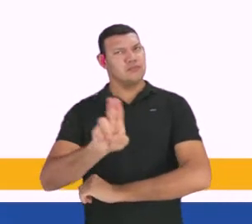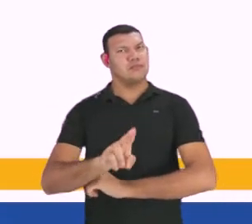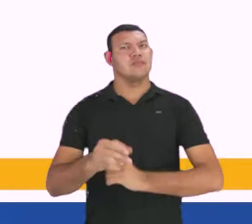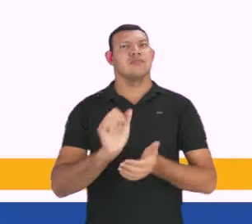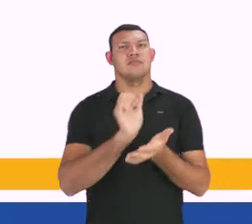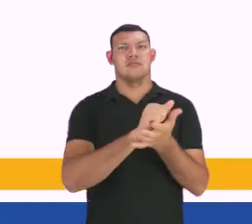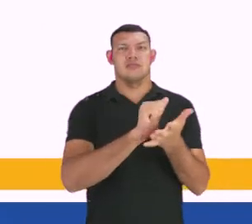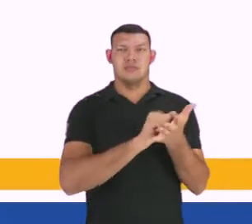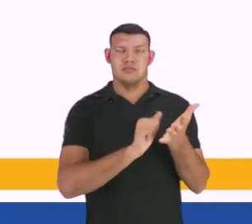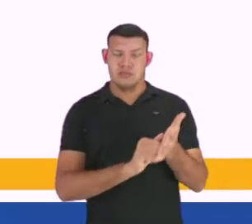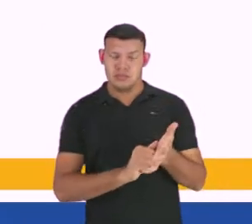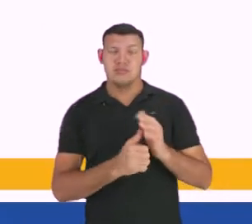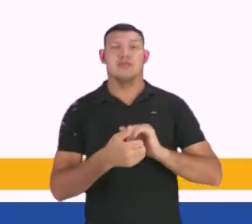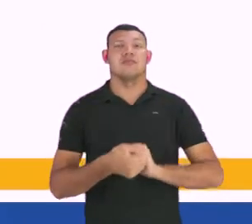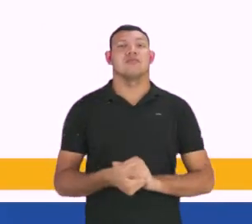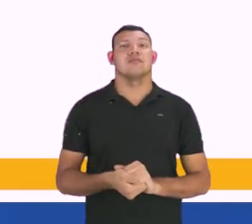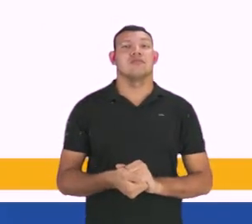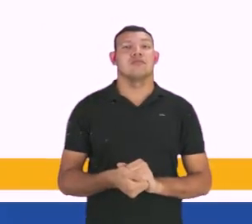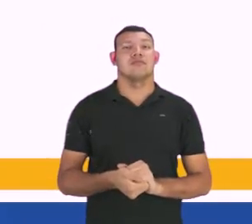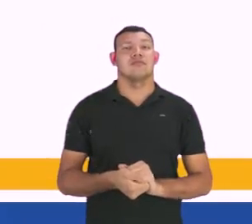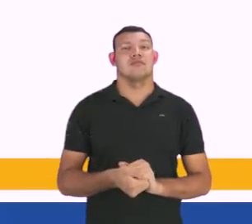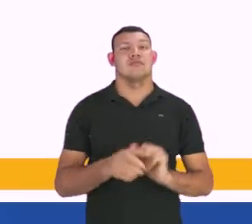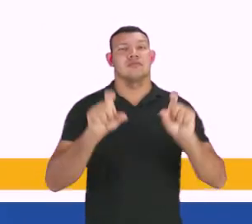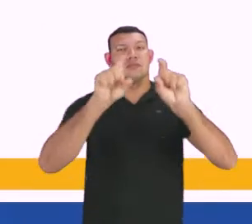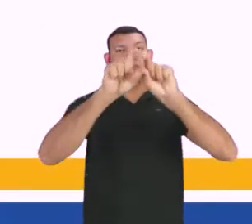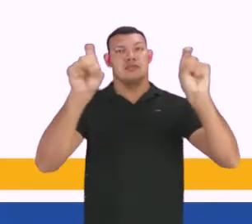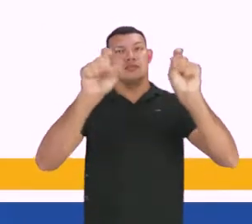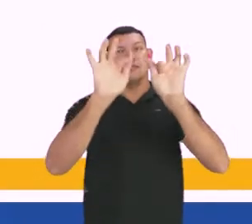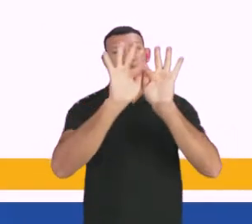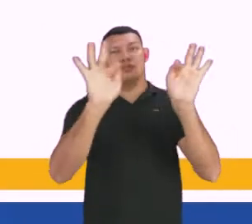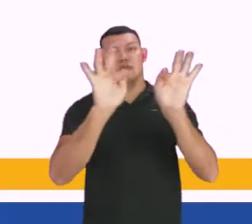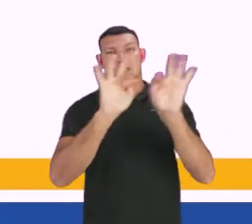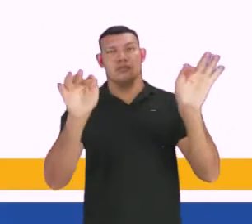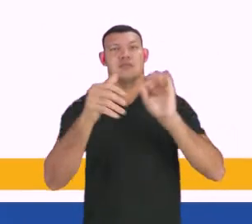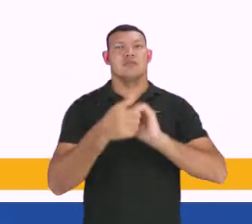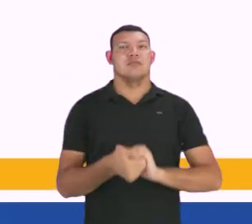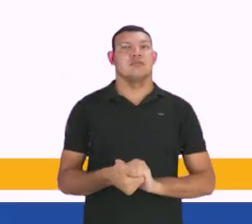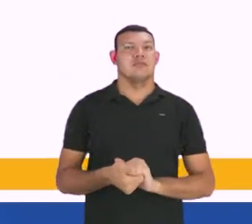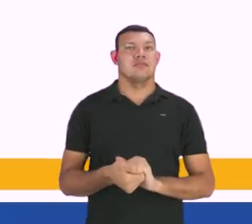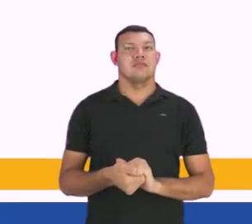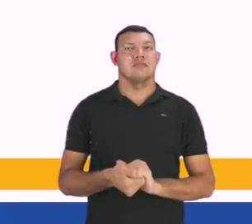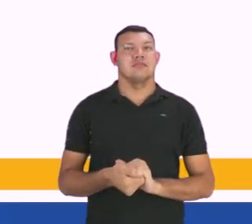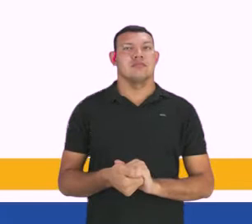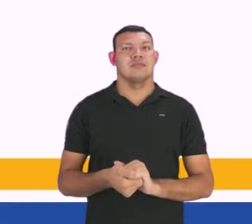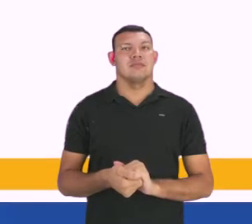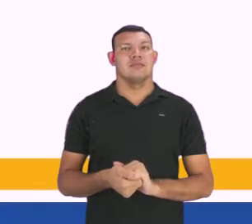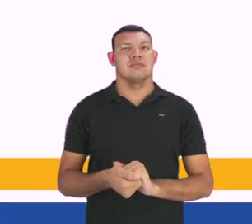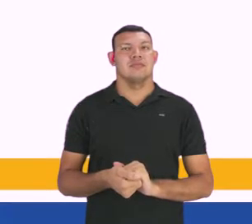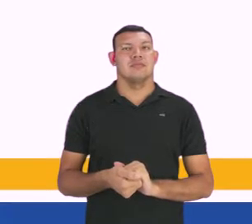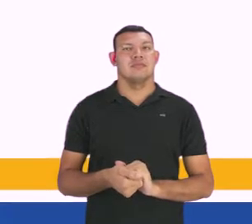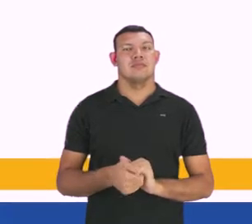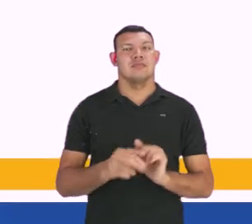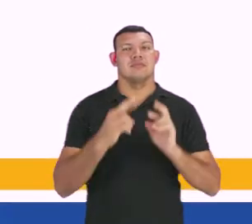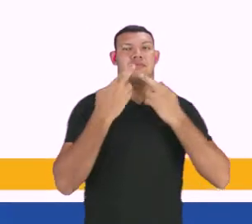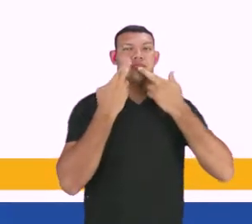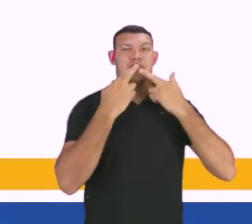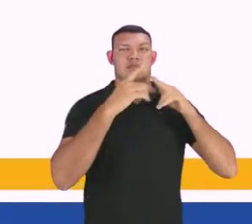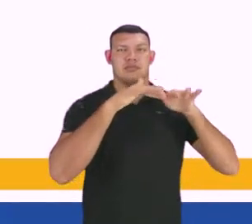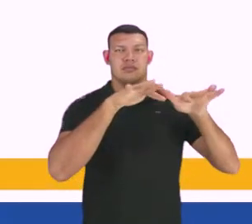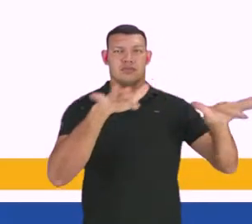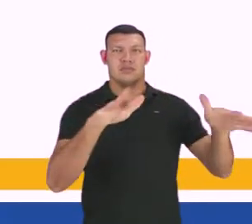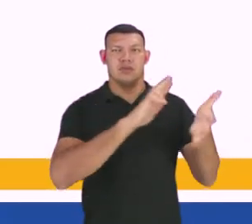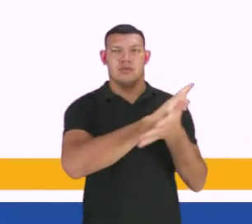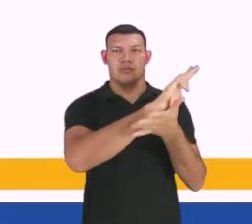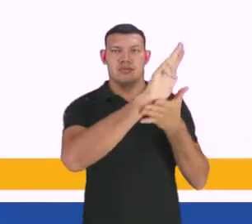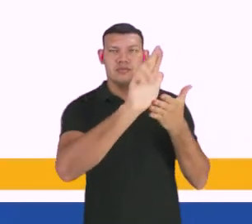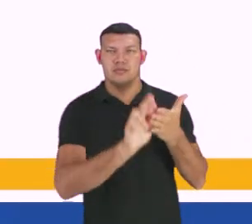Dados estatísticos, citações, exemplificações e outros recursos possíveis que a gente aprende